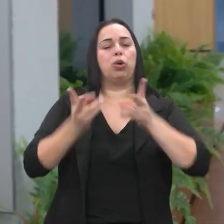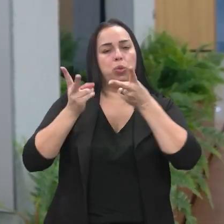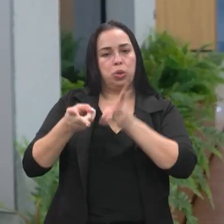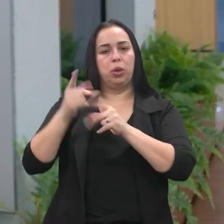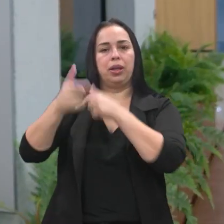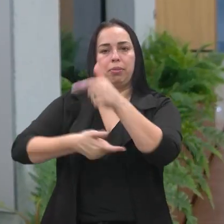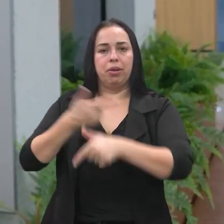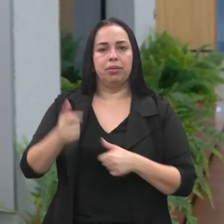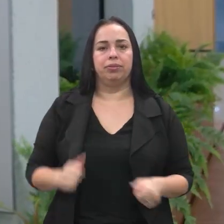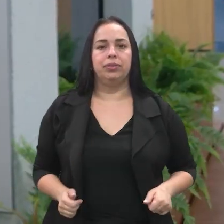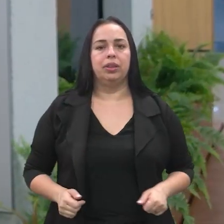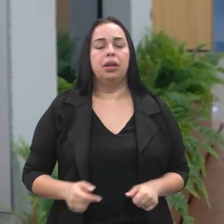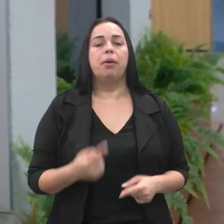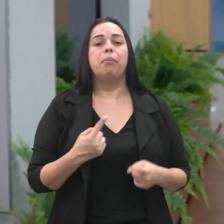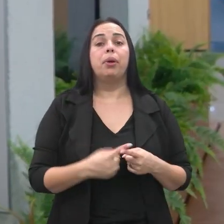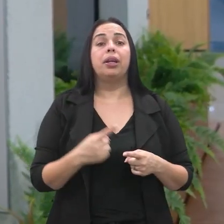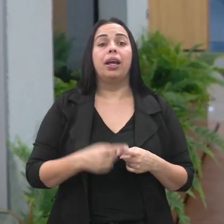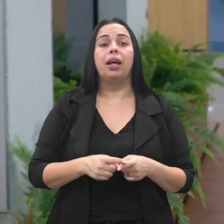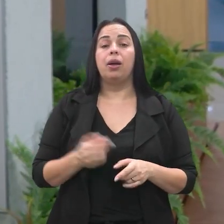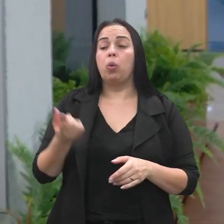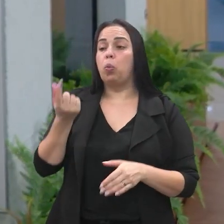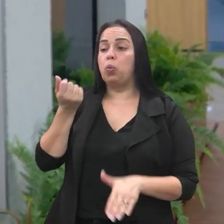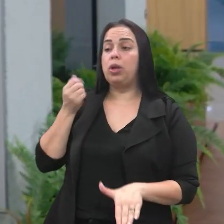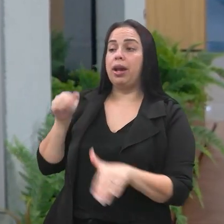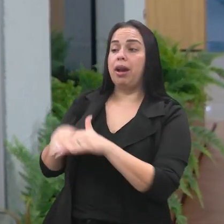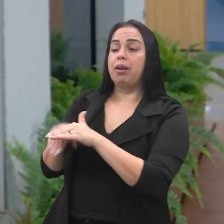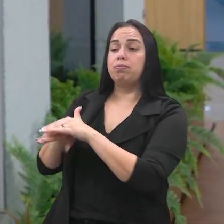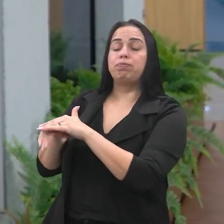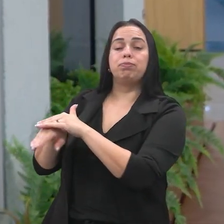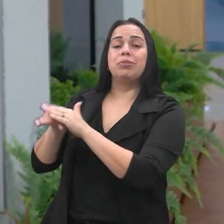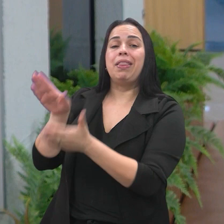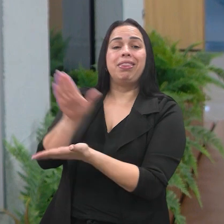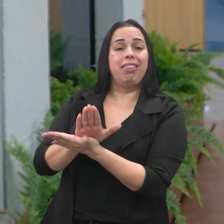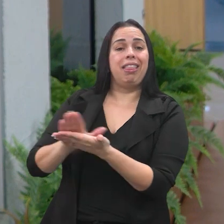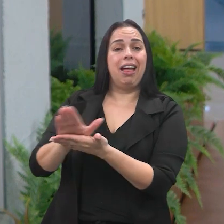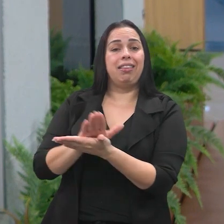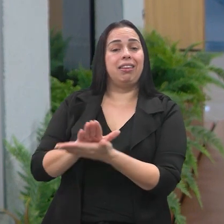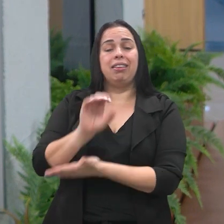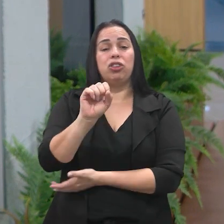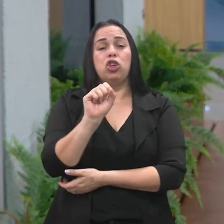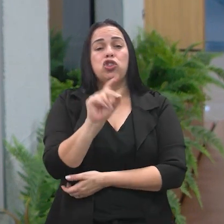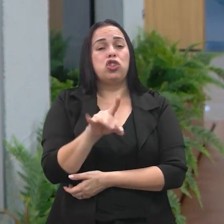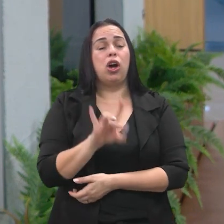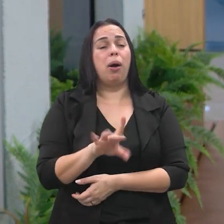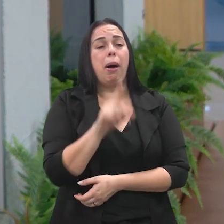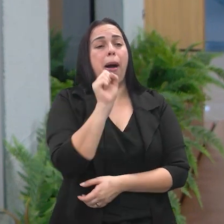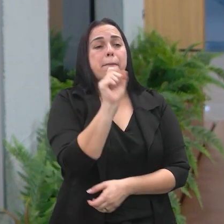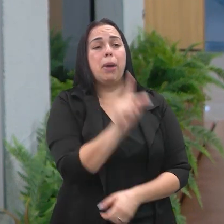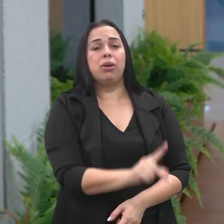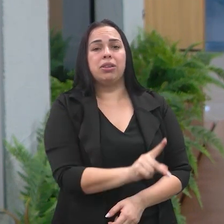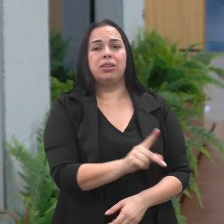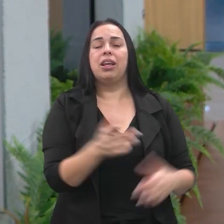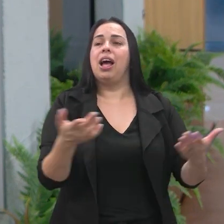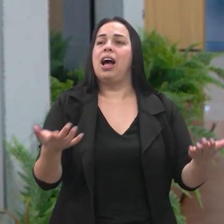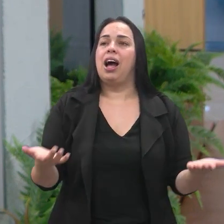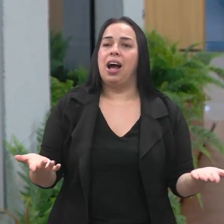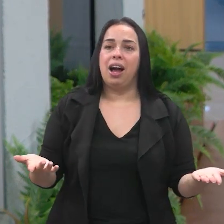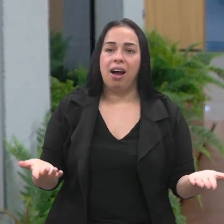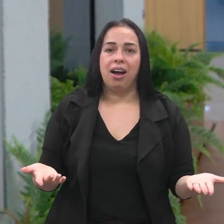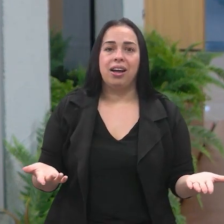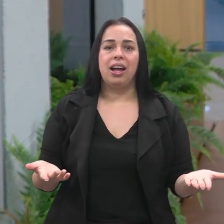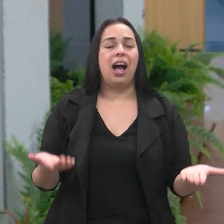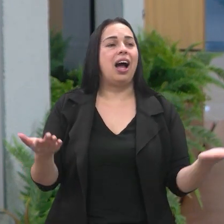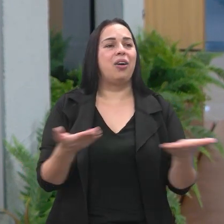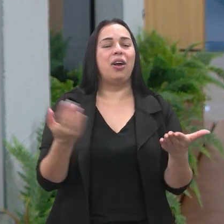lado. Os aposentados não fazem um pé de meia pensando na aposentadoria no futuro. Eles aposentam, simplesmente falam para a